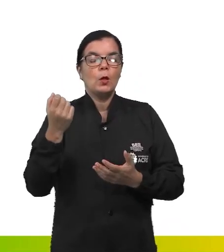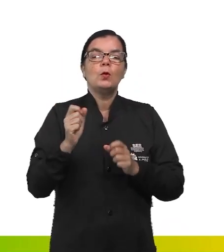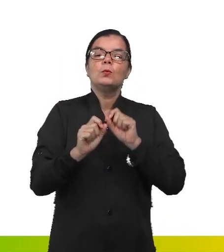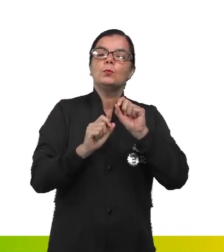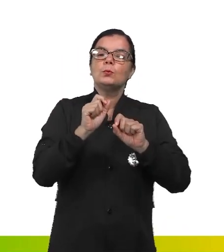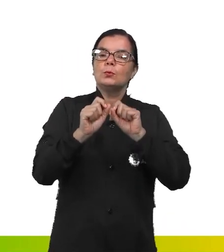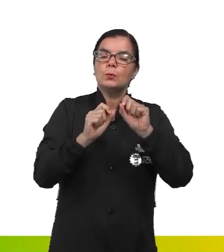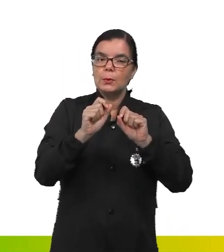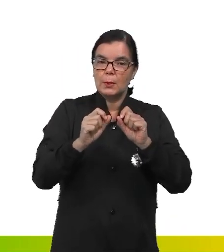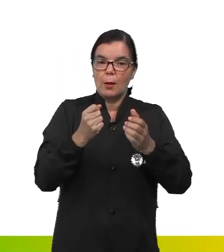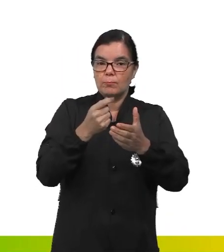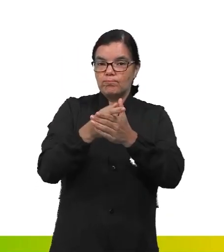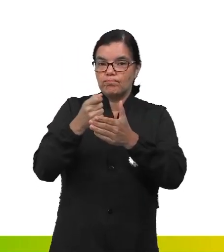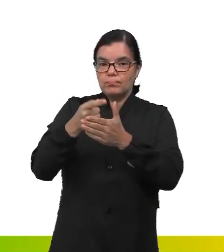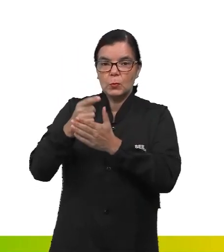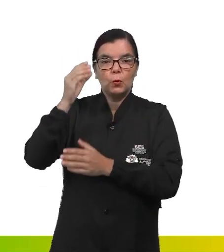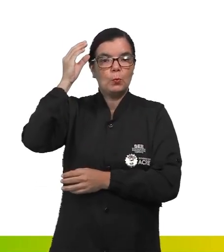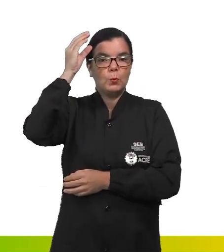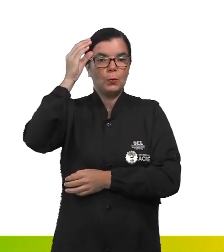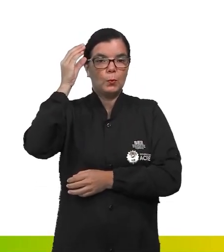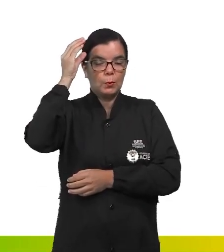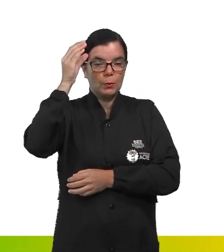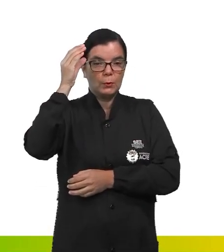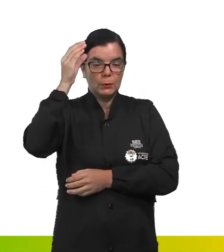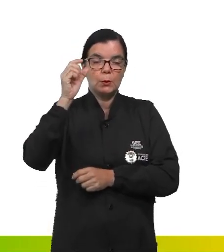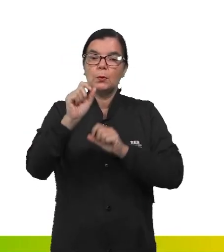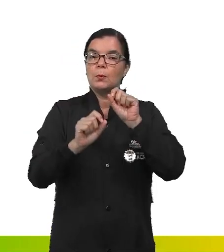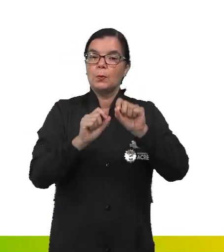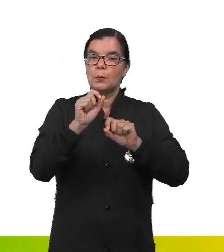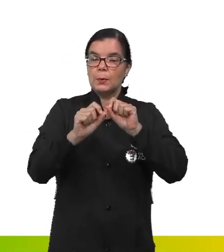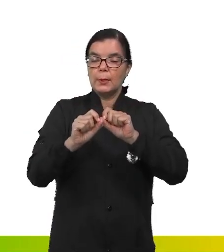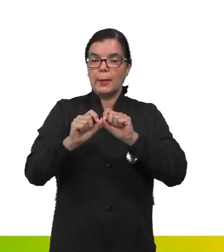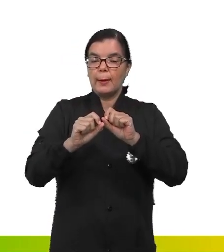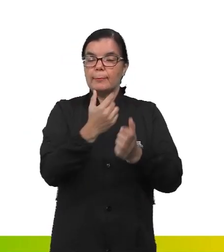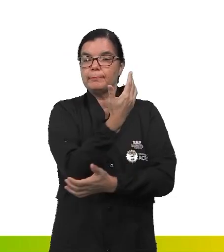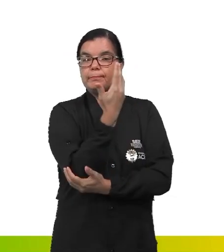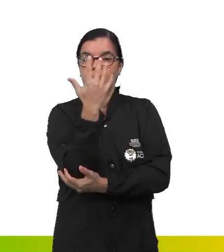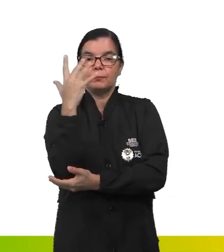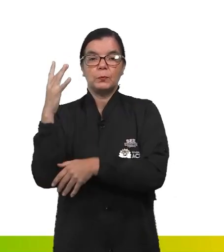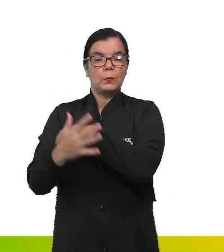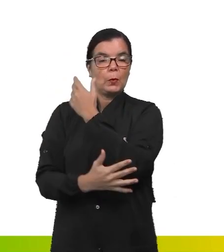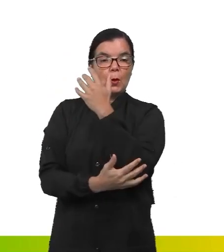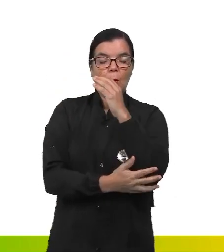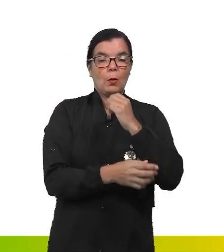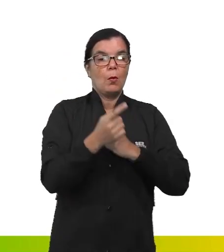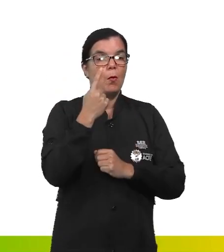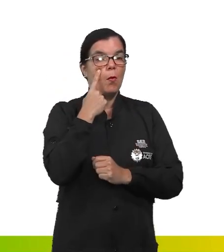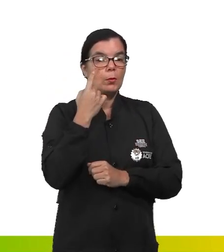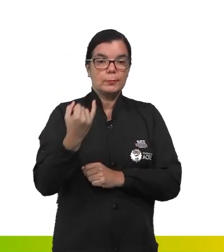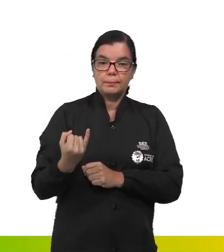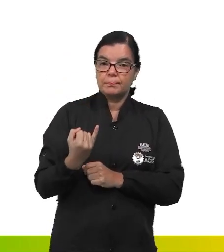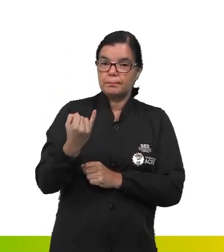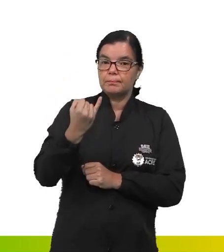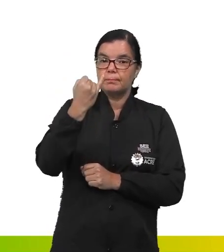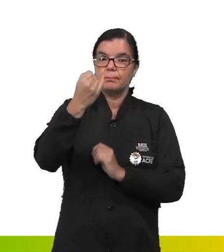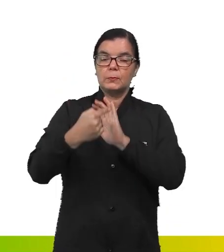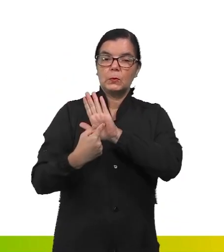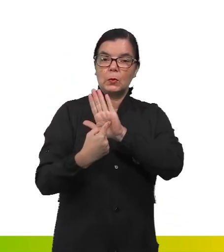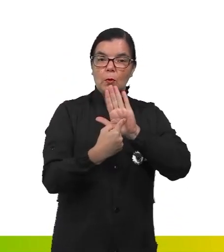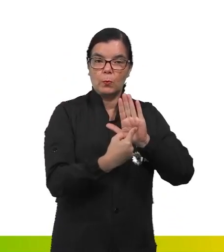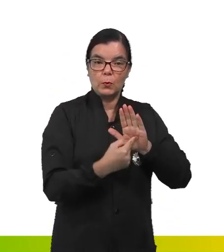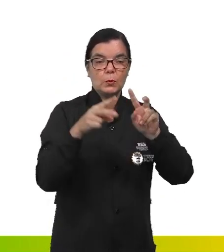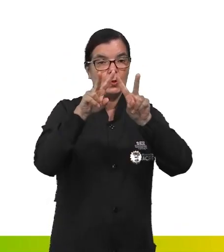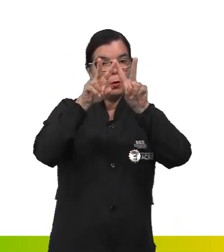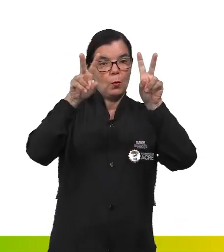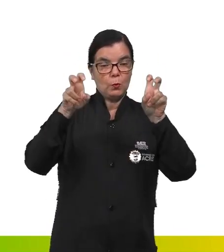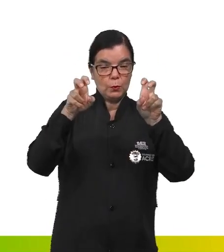do que é o consumo consciente, do que é aí a consciência ecológica. Olha os pontos importantes que a imagem aborda. O tema